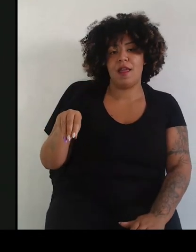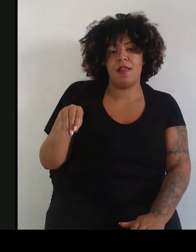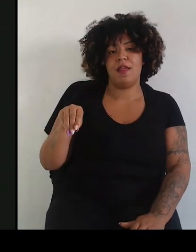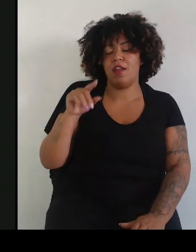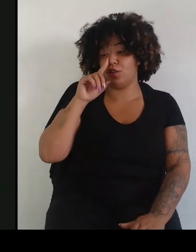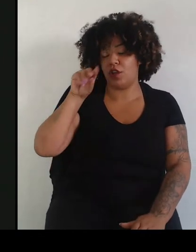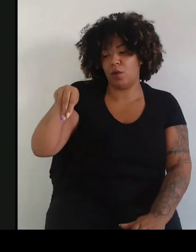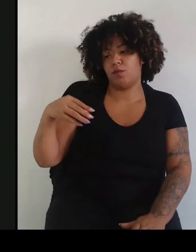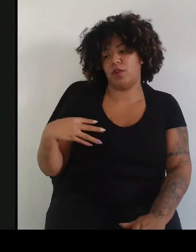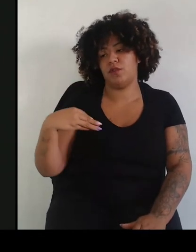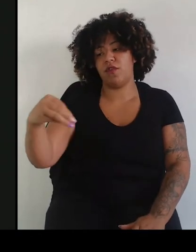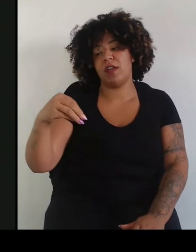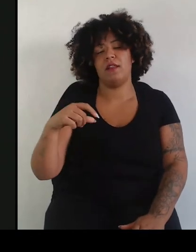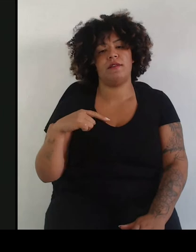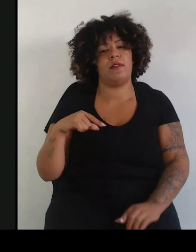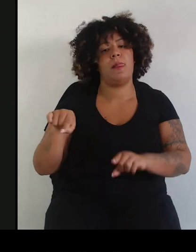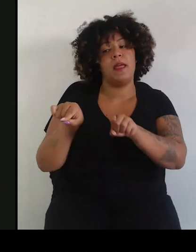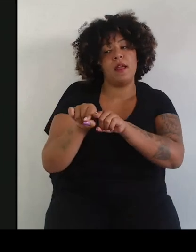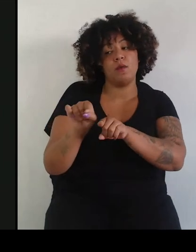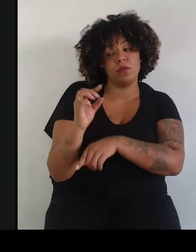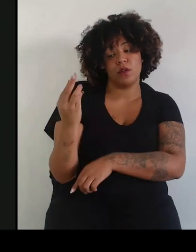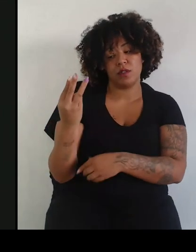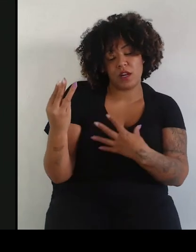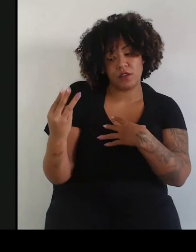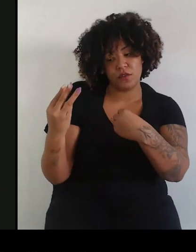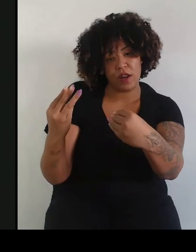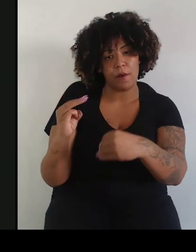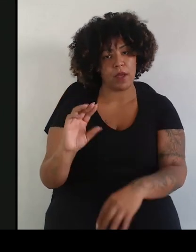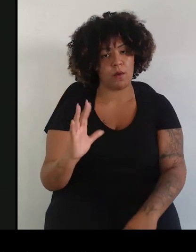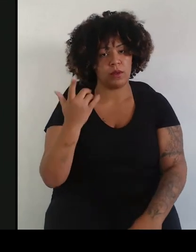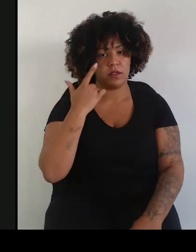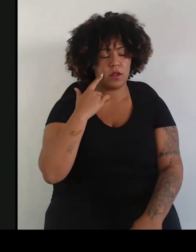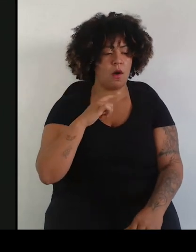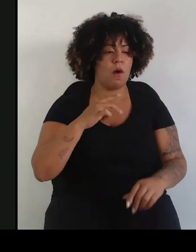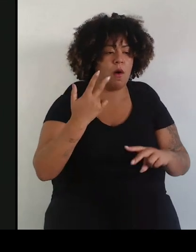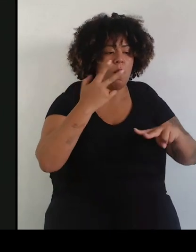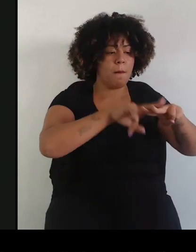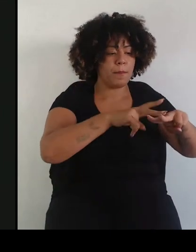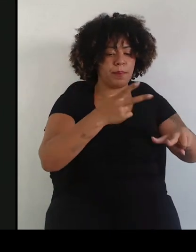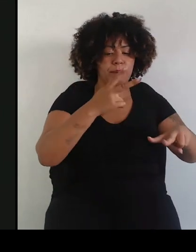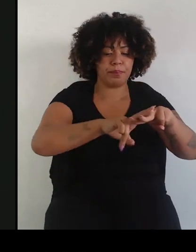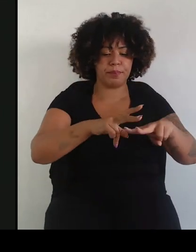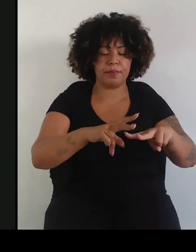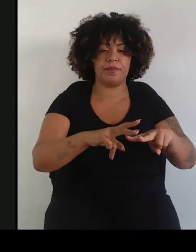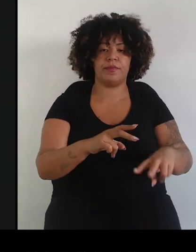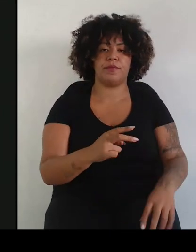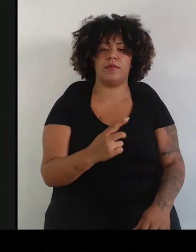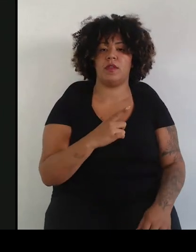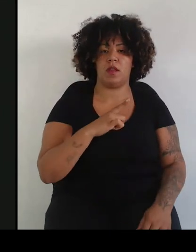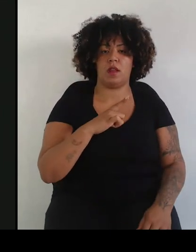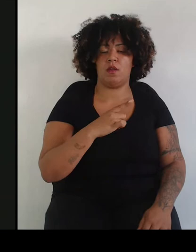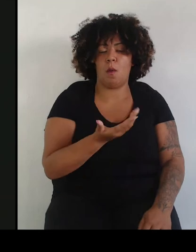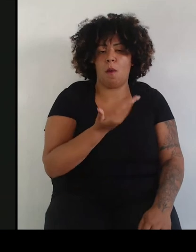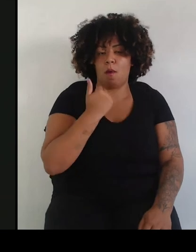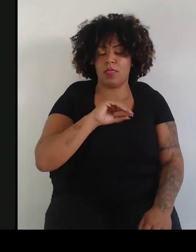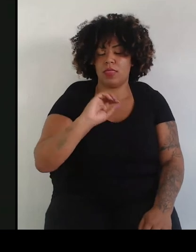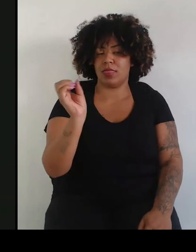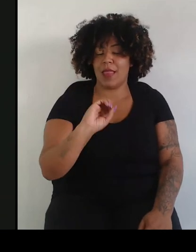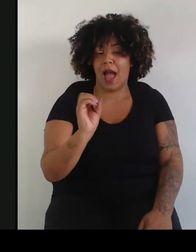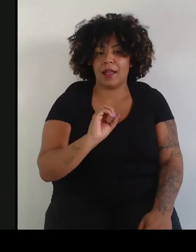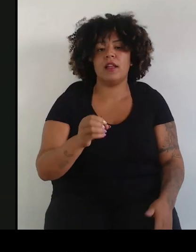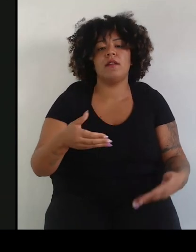foram colocados numa torre que é fechada sem alimentos numa situação de fome